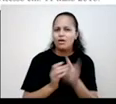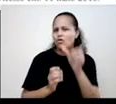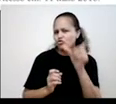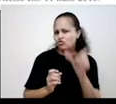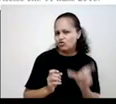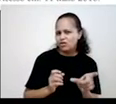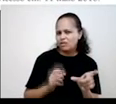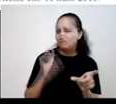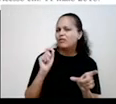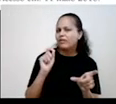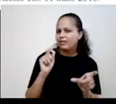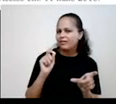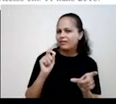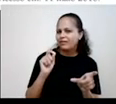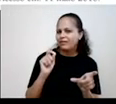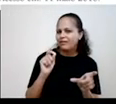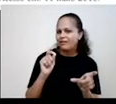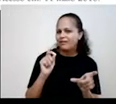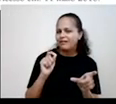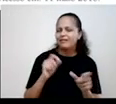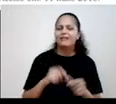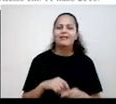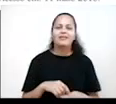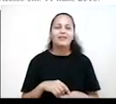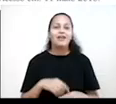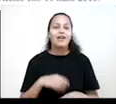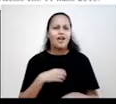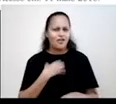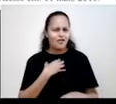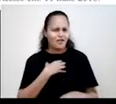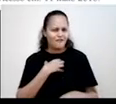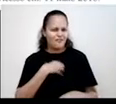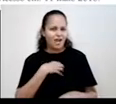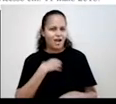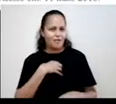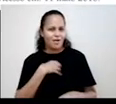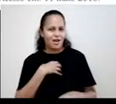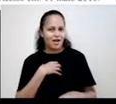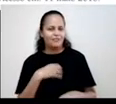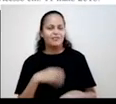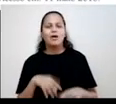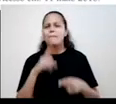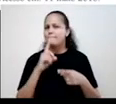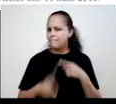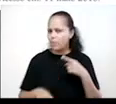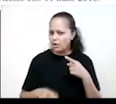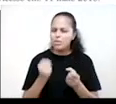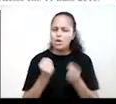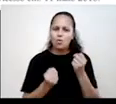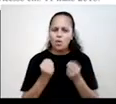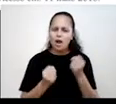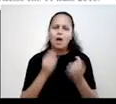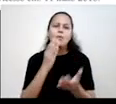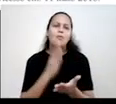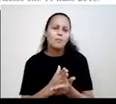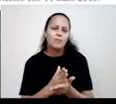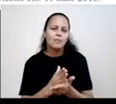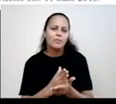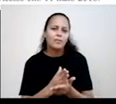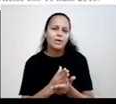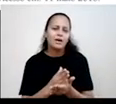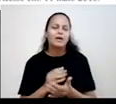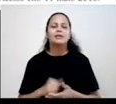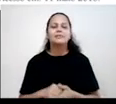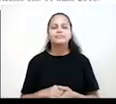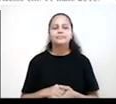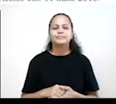guincho, professora, né? E ela fica muito brava. Então, onde está o sujeito? Ela está perguntando proibido estacionar, onde está o sujeito? Qual que é o sujeito dessa oração? E ele